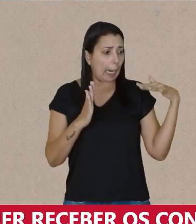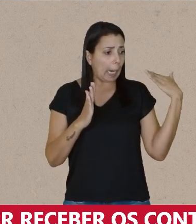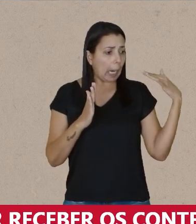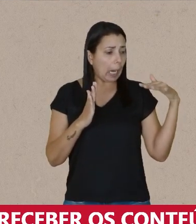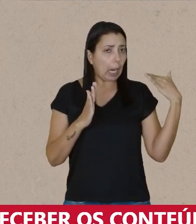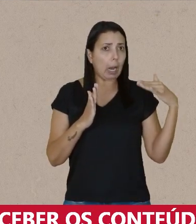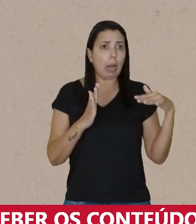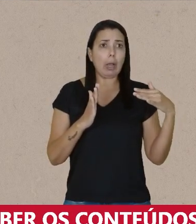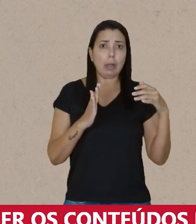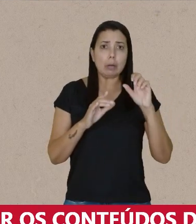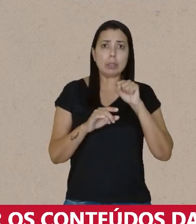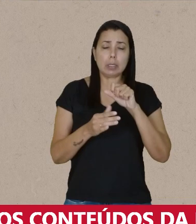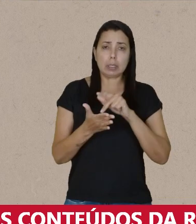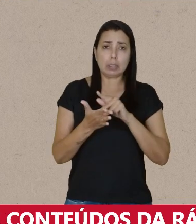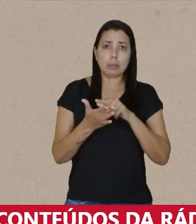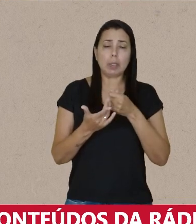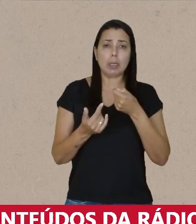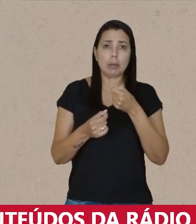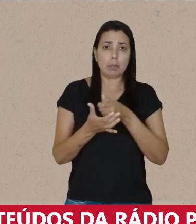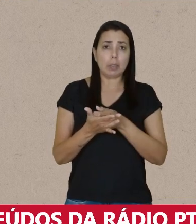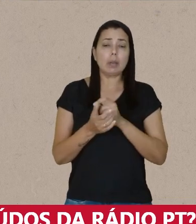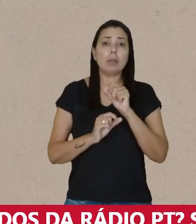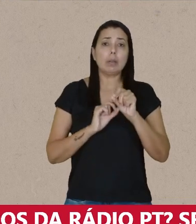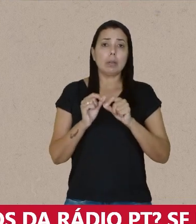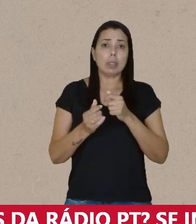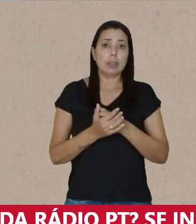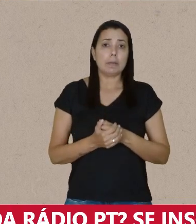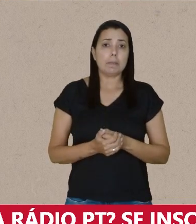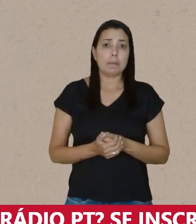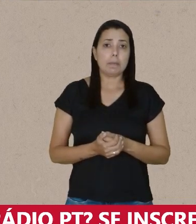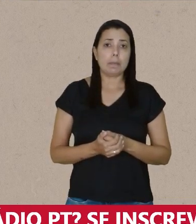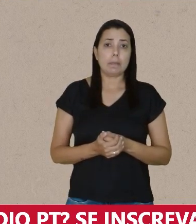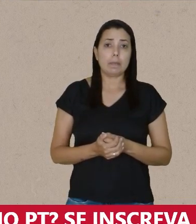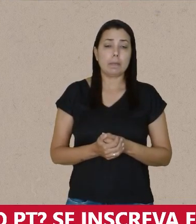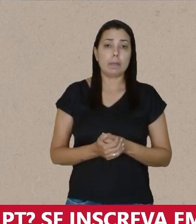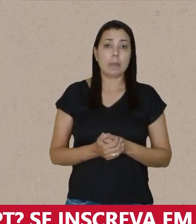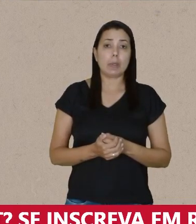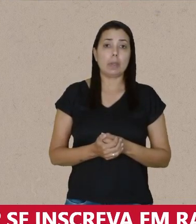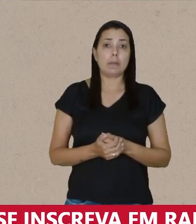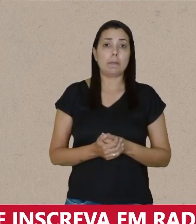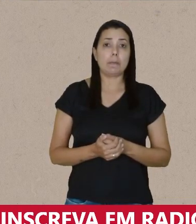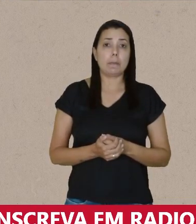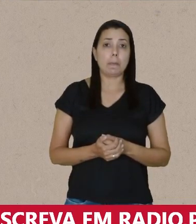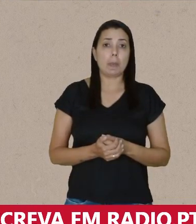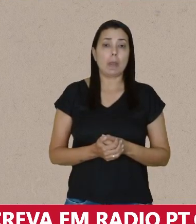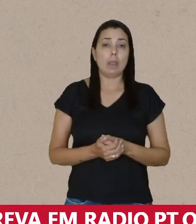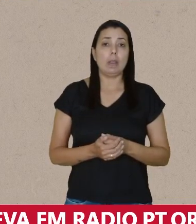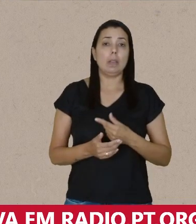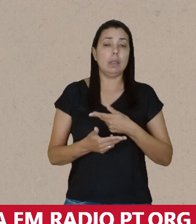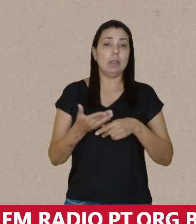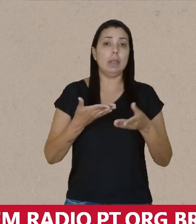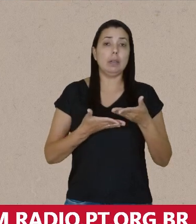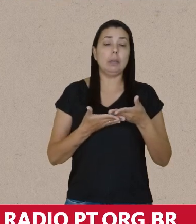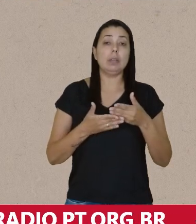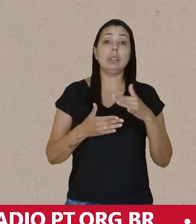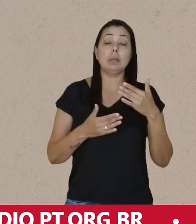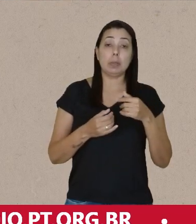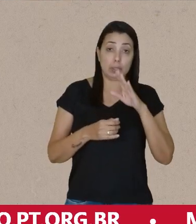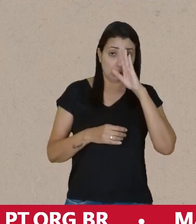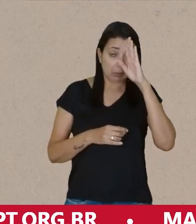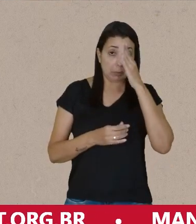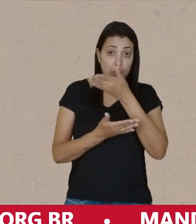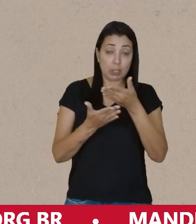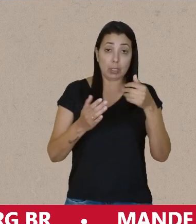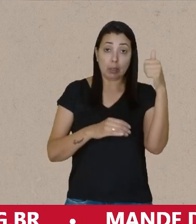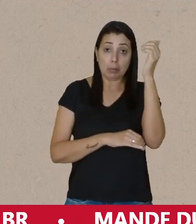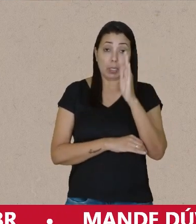uma carga tributária que aumentou 7 pontos, com a inflação alta, e principalmente